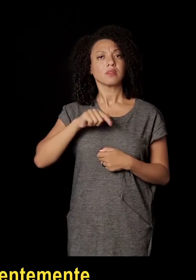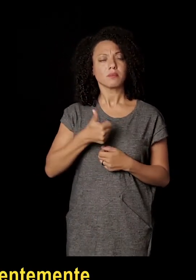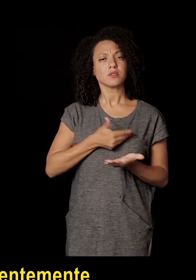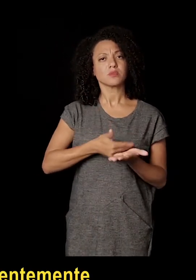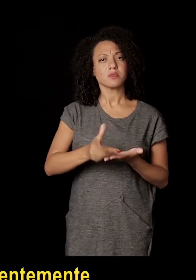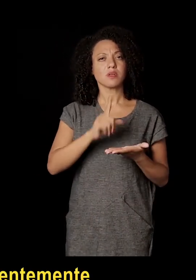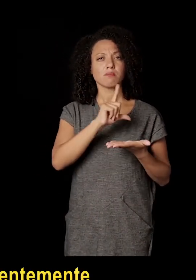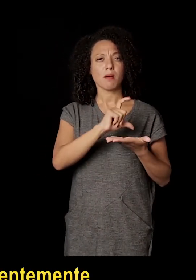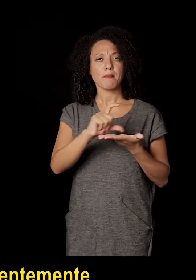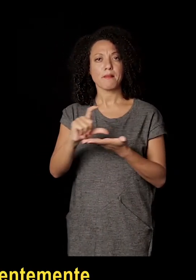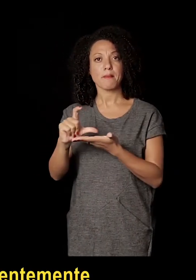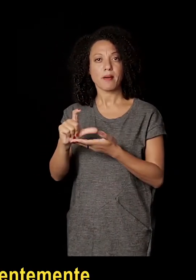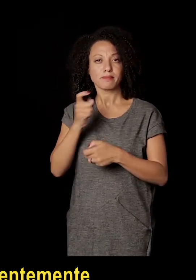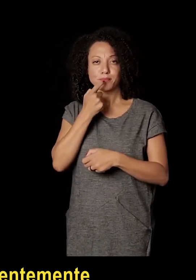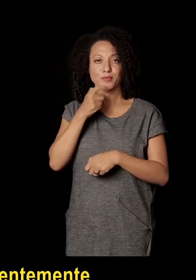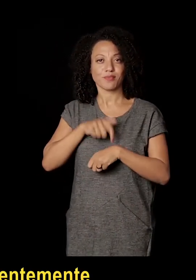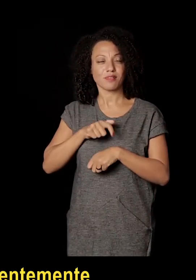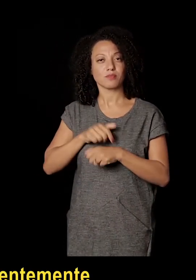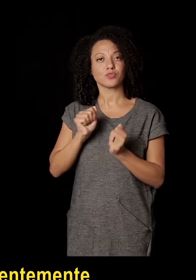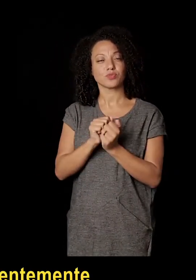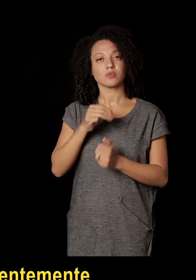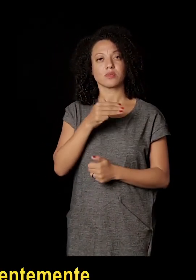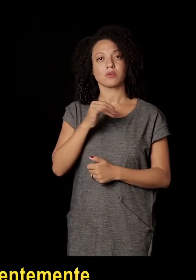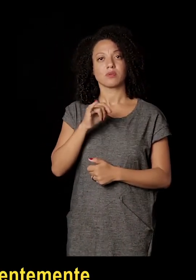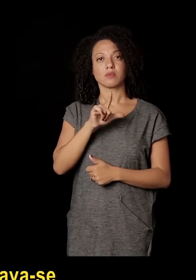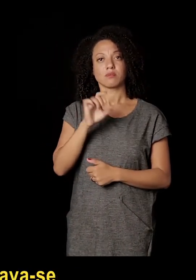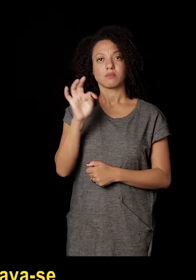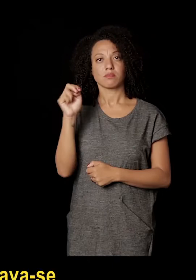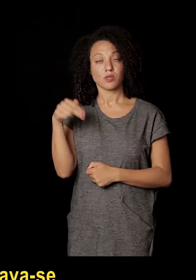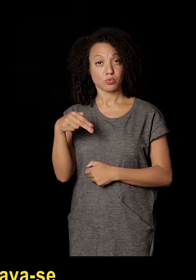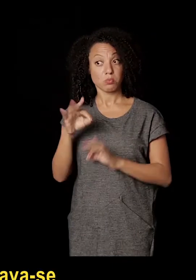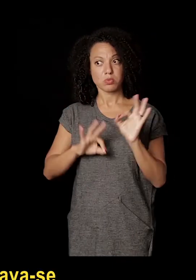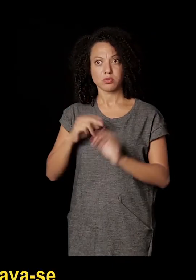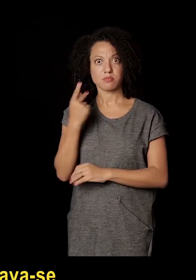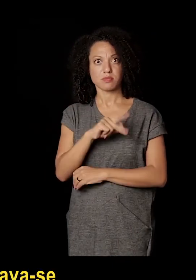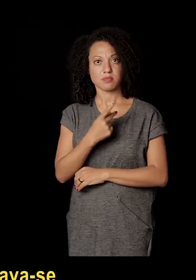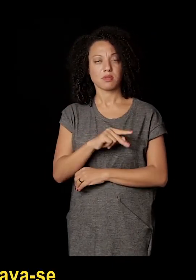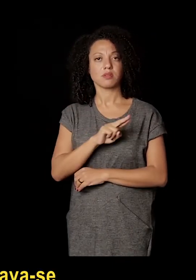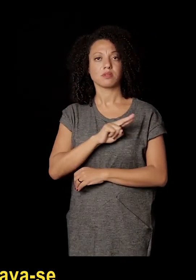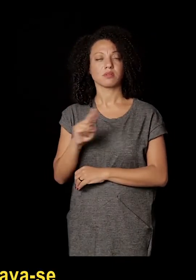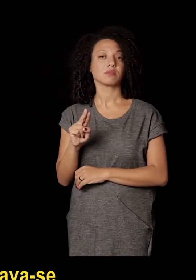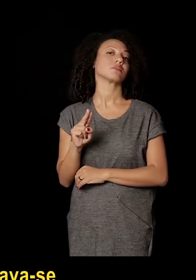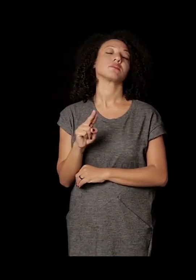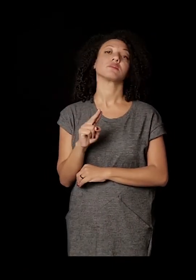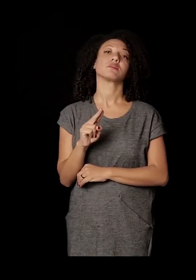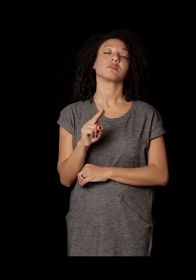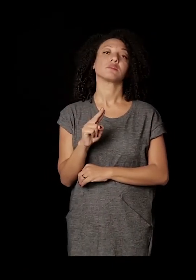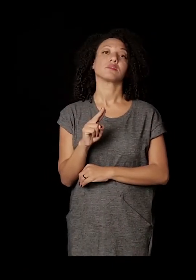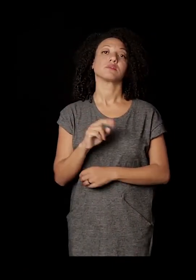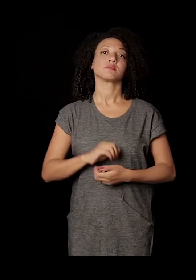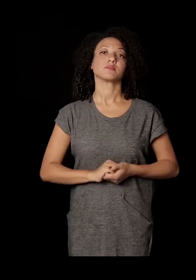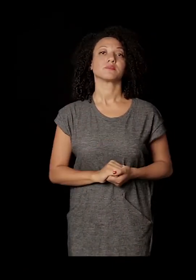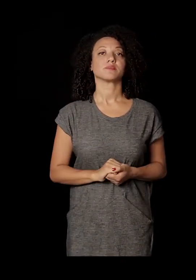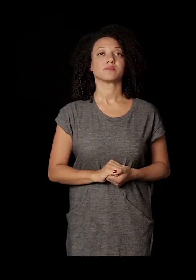fotografar. Recentemente fiz um trabalho junto com Milton Guran, num projeto do Milton, que chamava-se